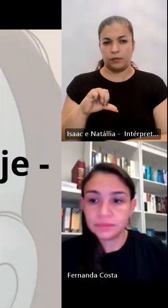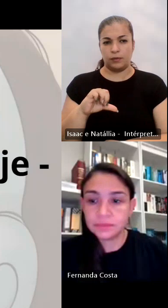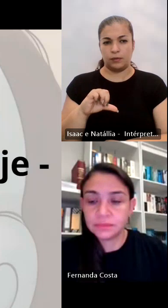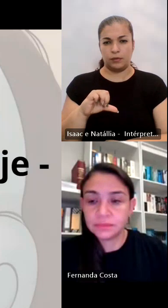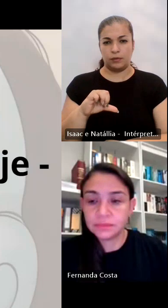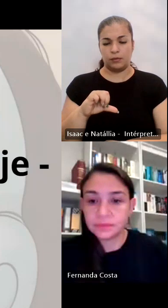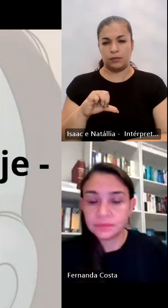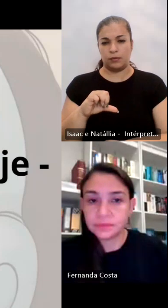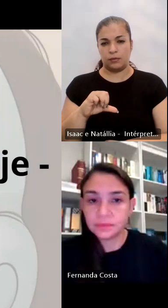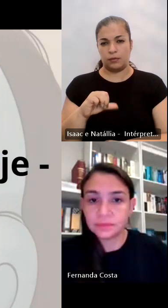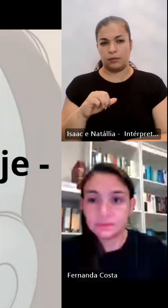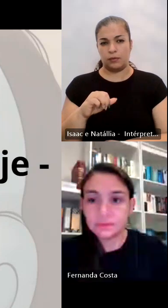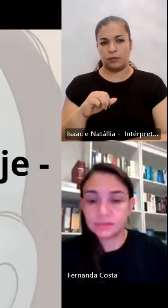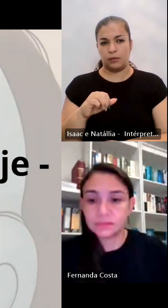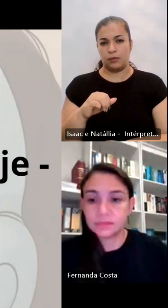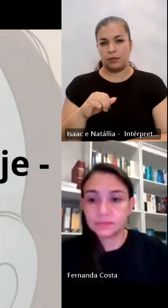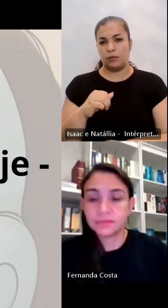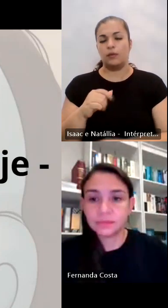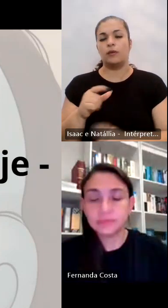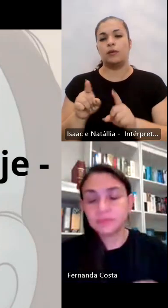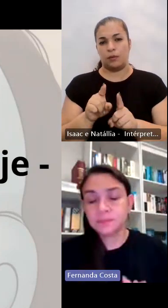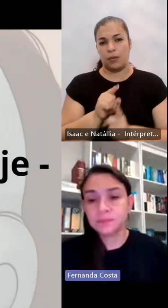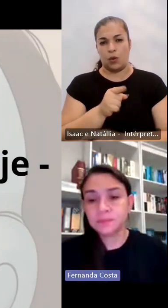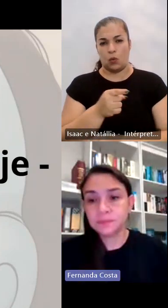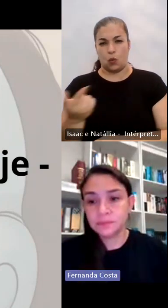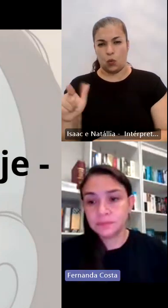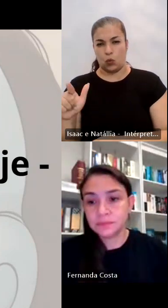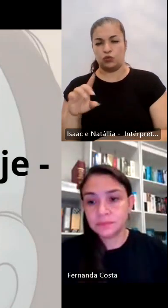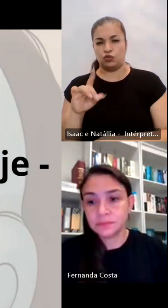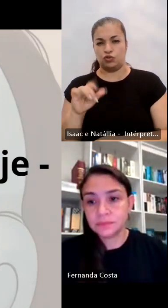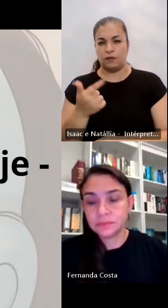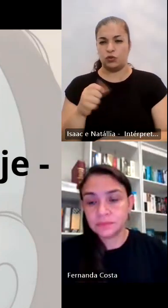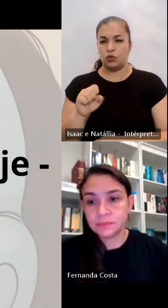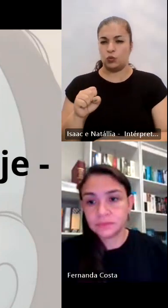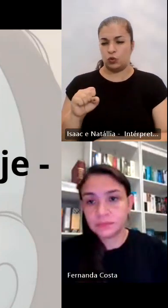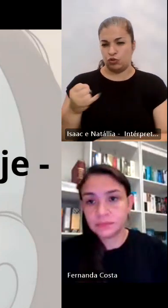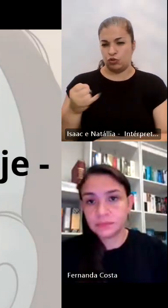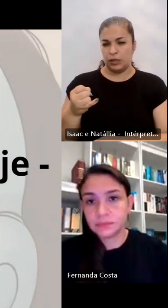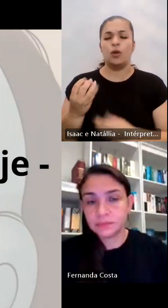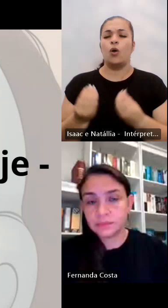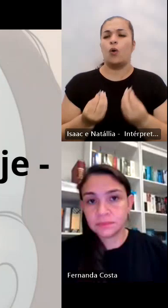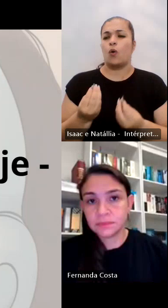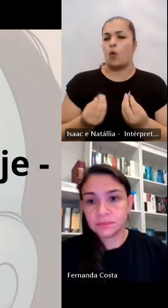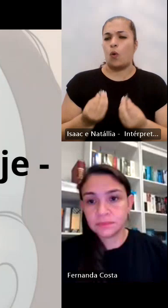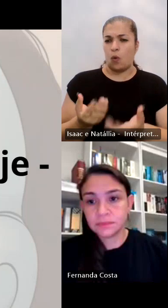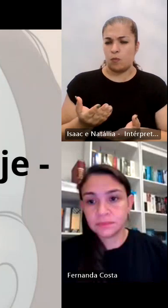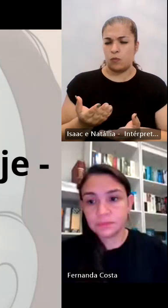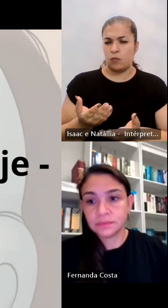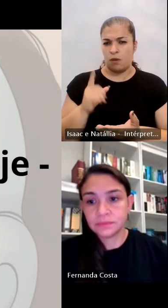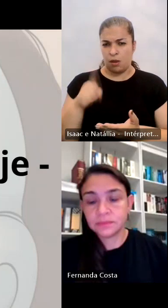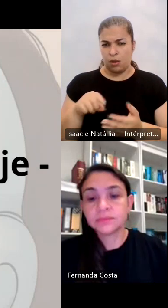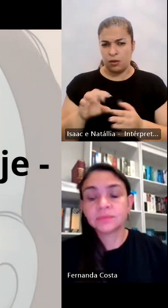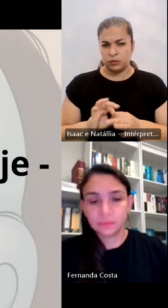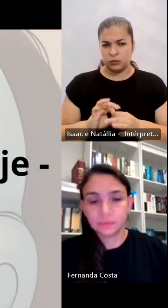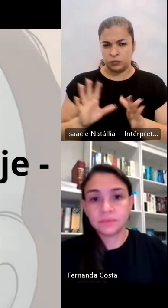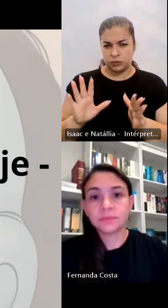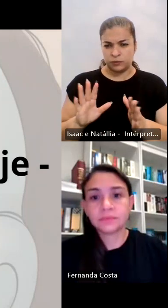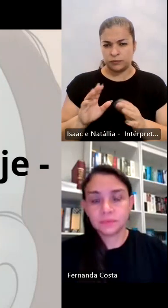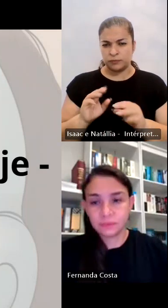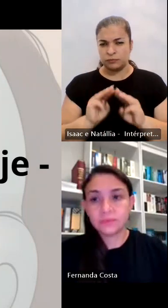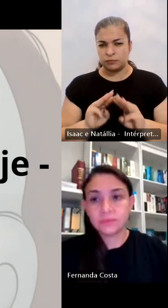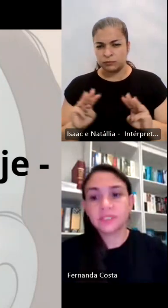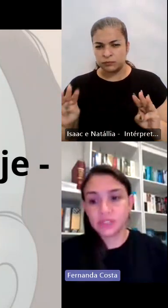seja, e a outra também do dia 28 do 1, Uhum. como que ela será feita? Ela fica disponível no site